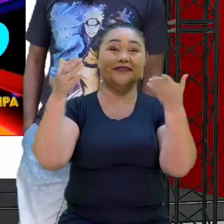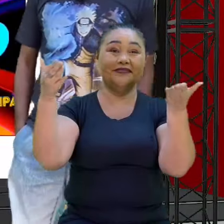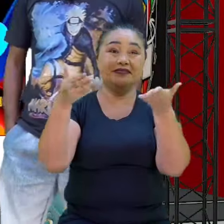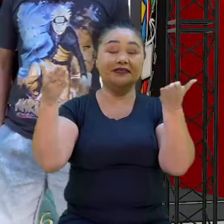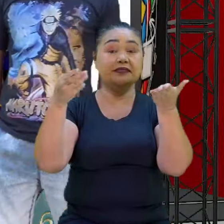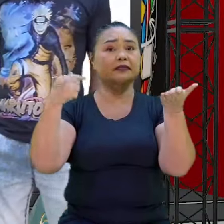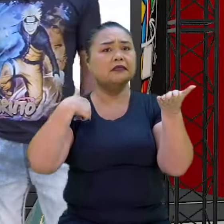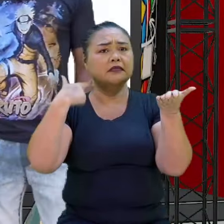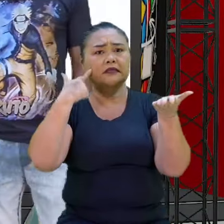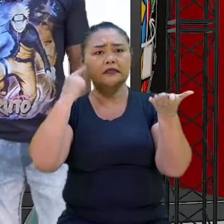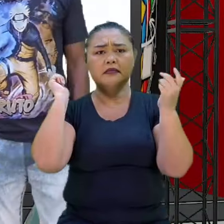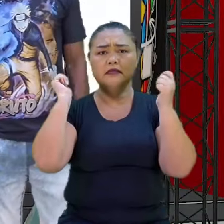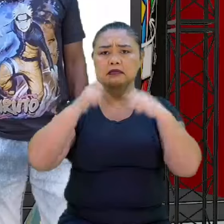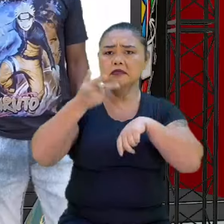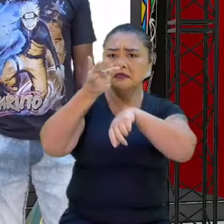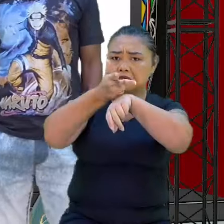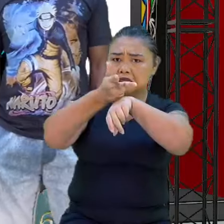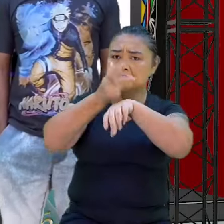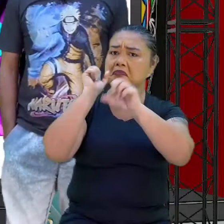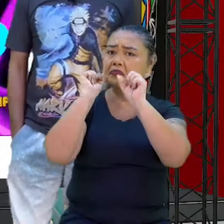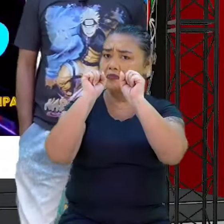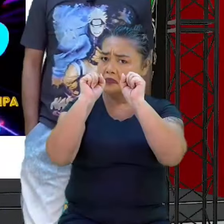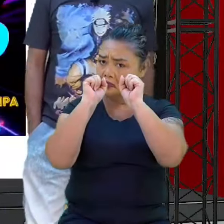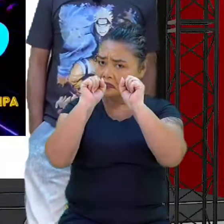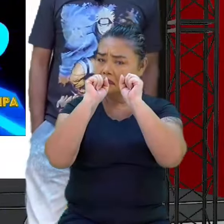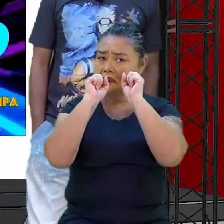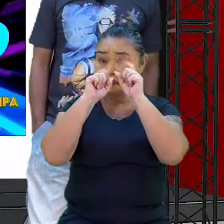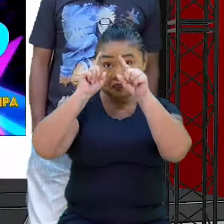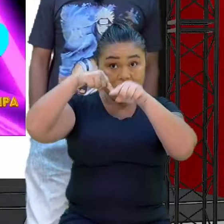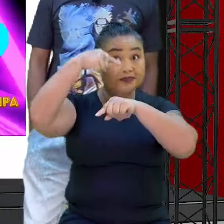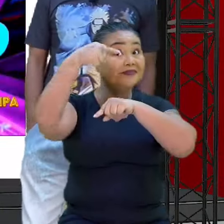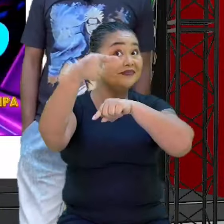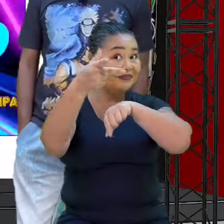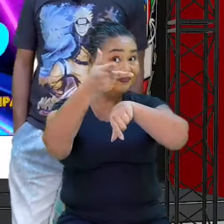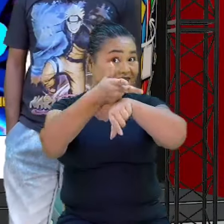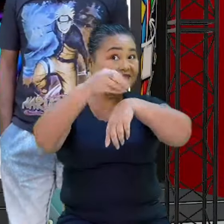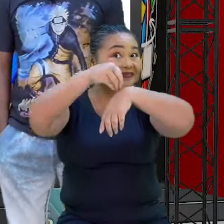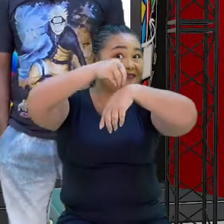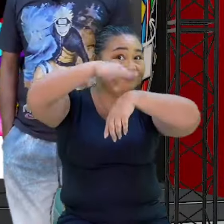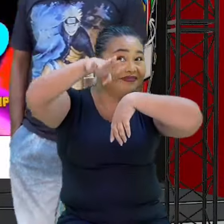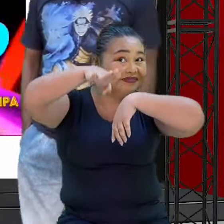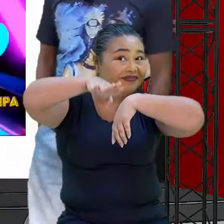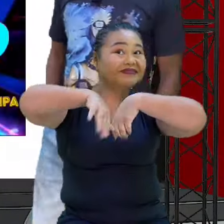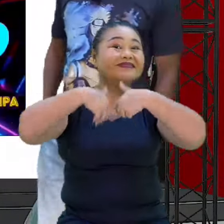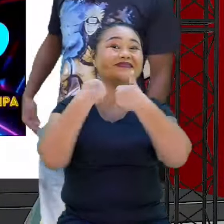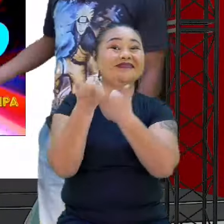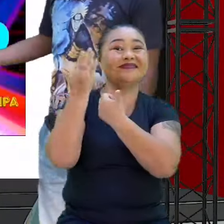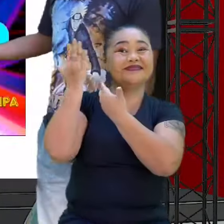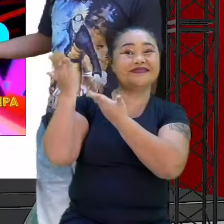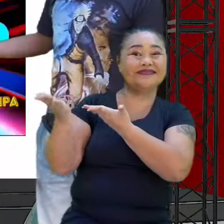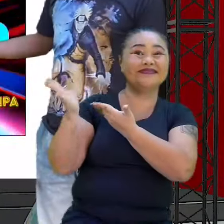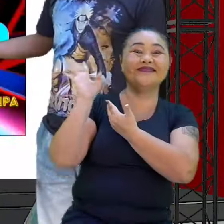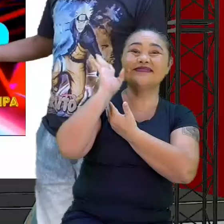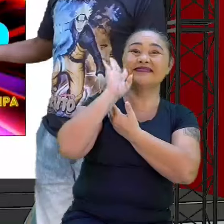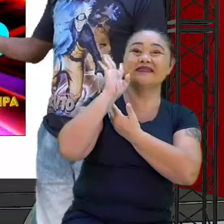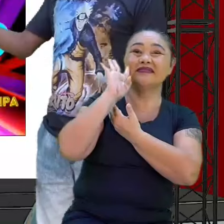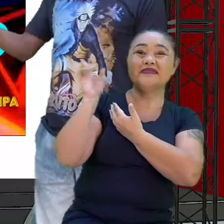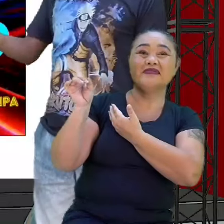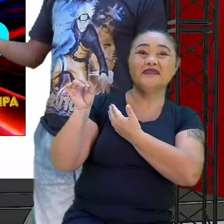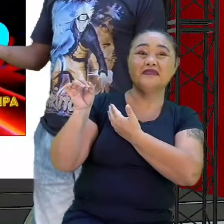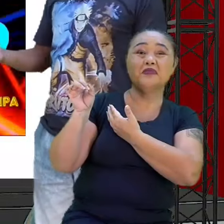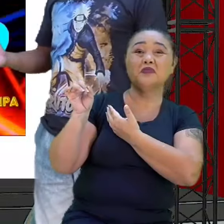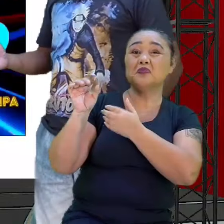Ah então pode vídeo pode Ah então na próxima eu quero mandar vídeo Pois é olha aí deu certo viu professora